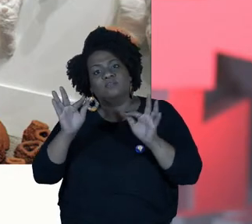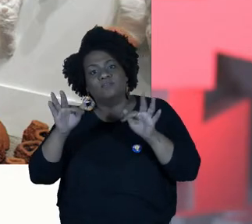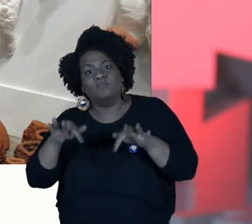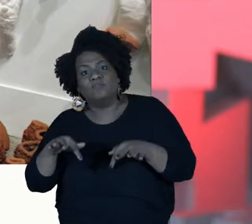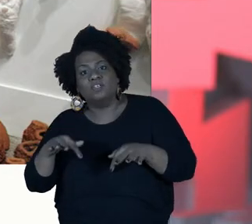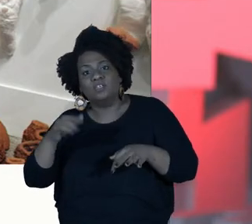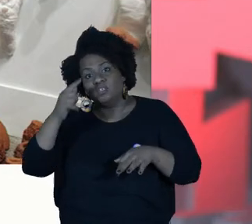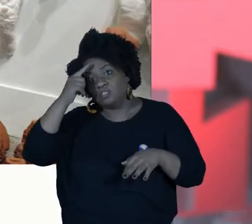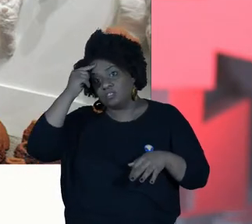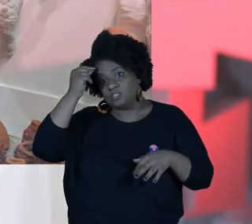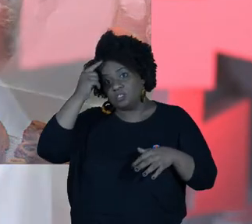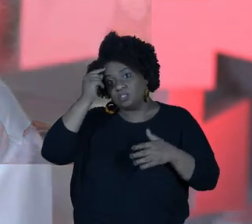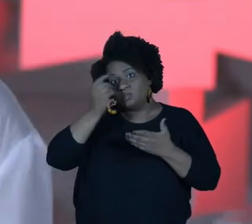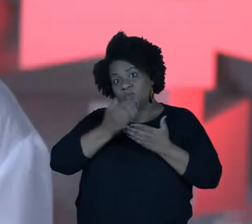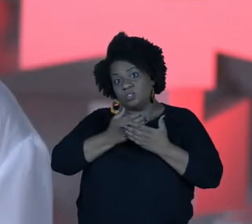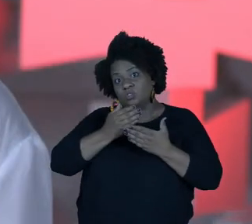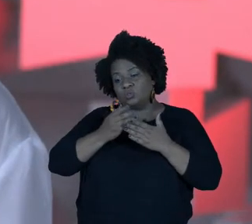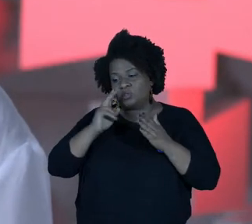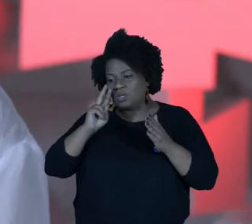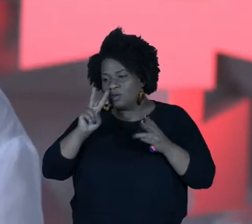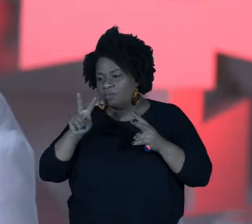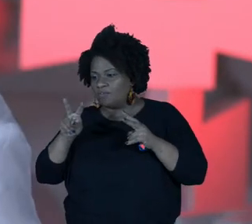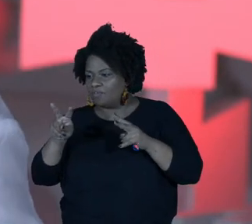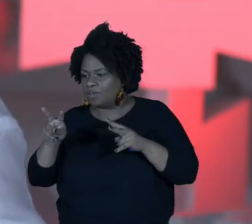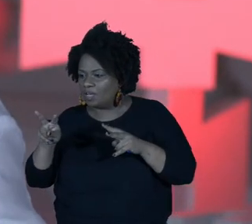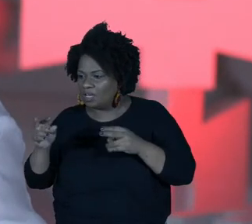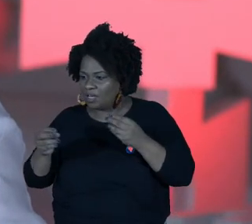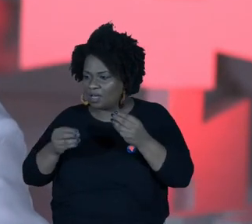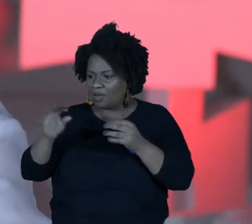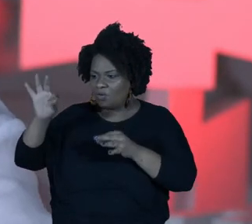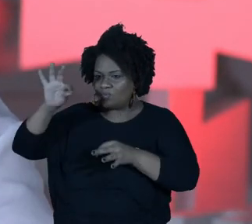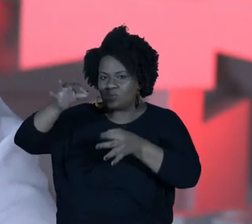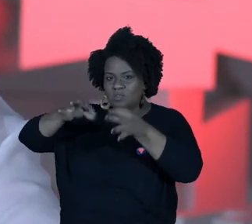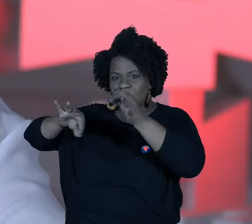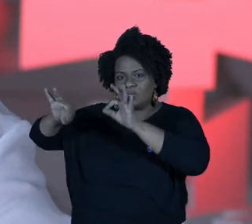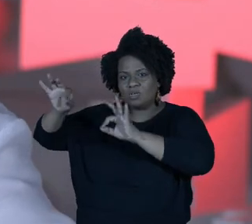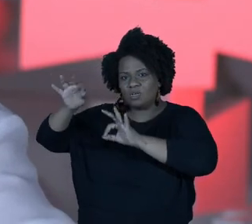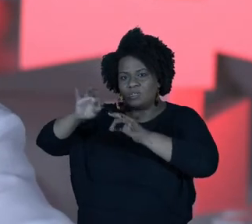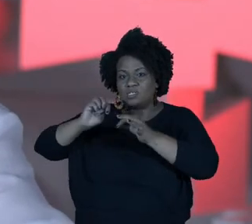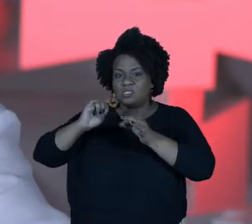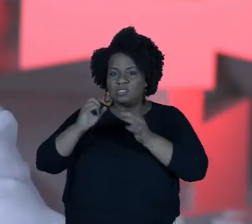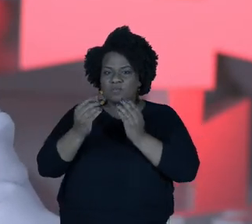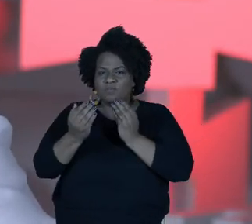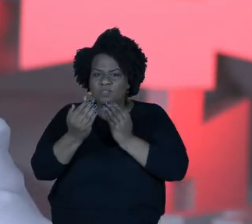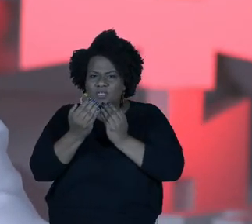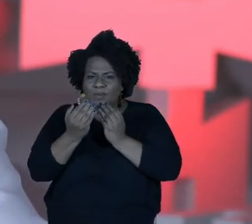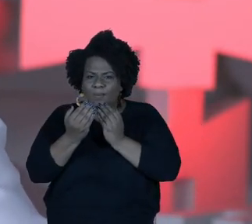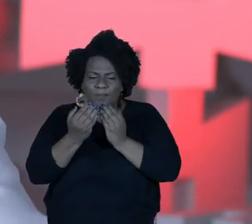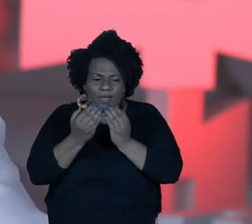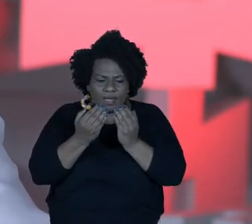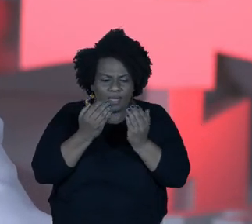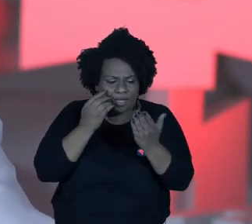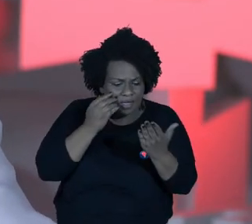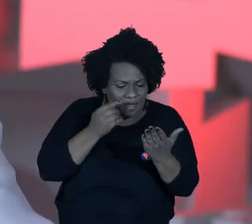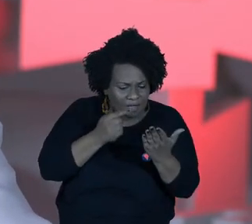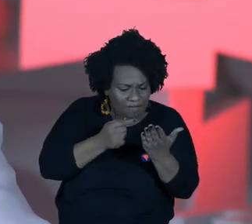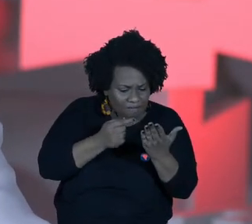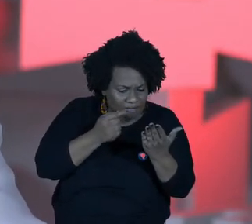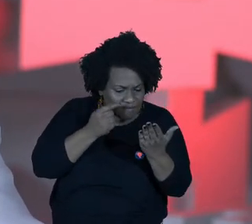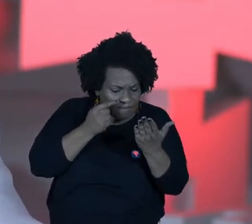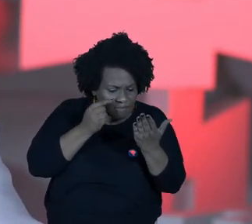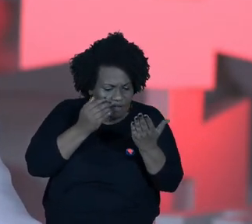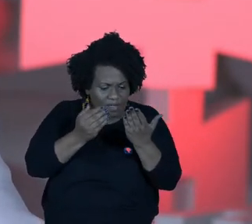galeria, você vê de uma maneira aquele acúmulo de insetos no canto de uma parede. Se você se aproxima, você vê o detalhamento do